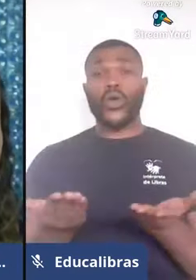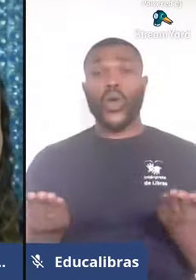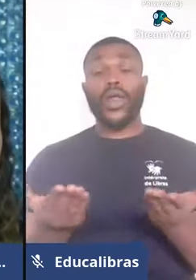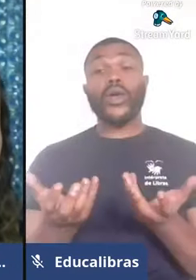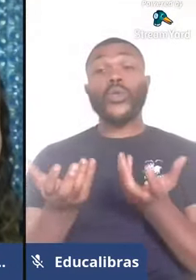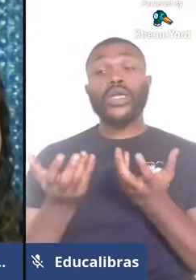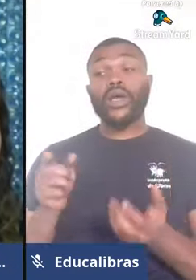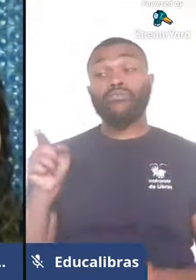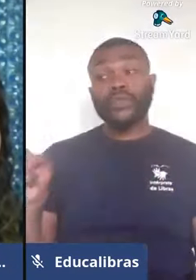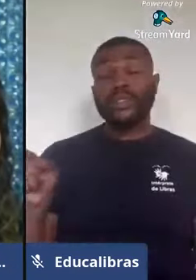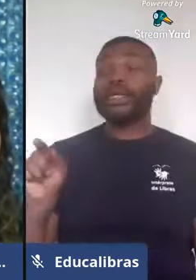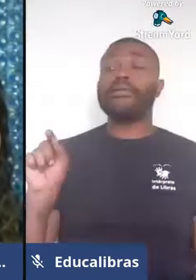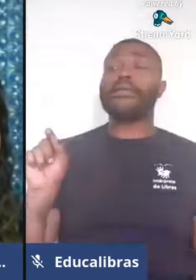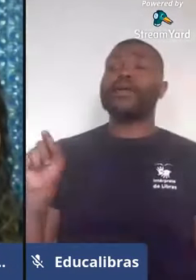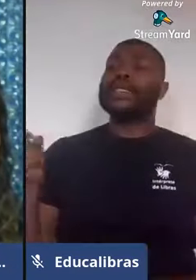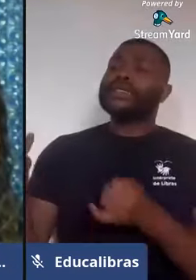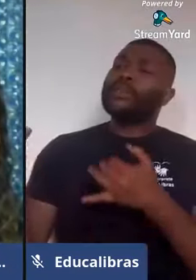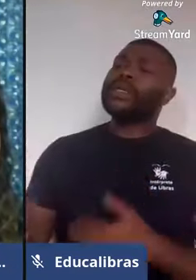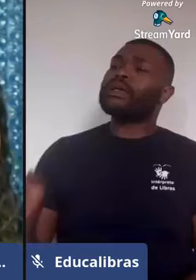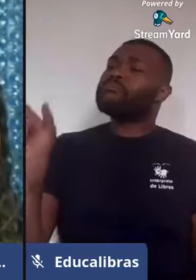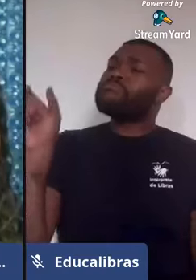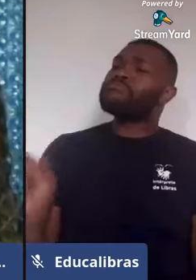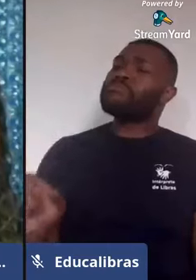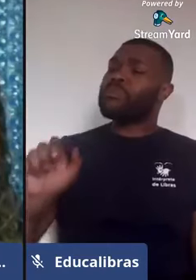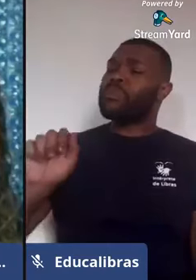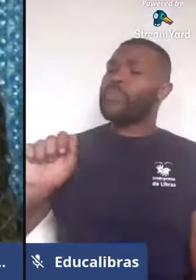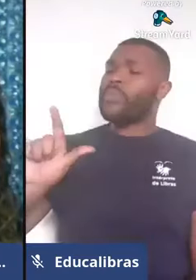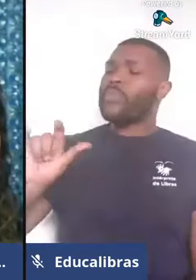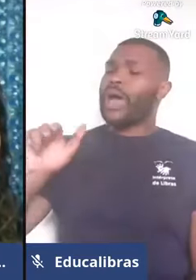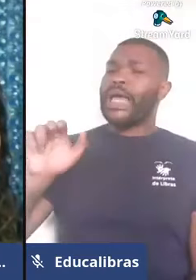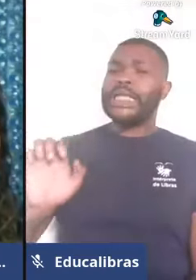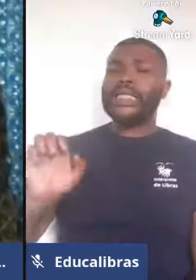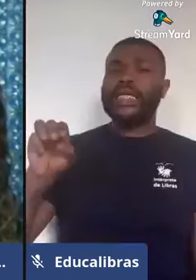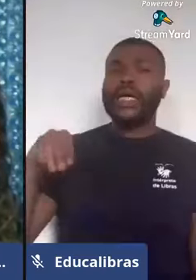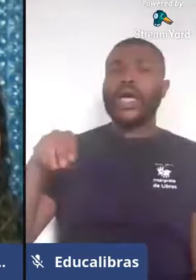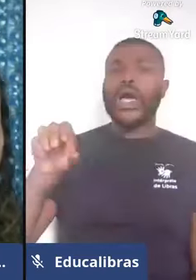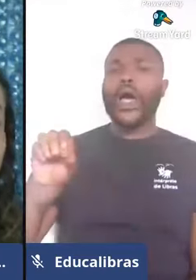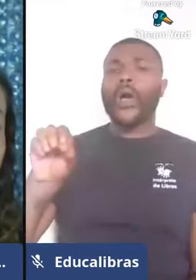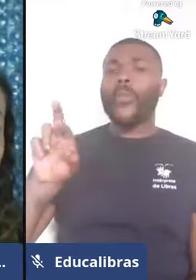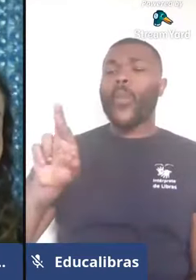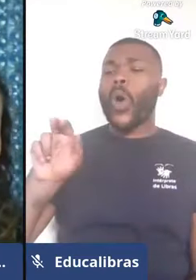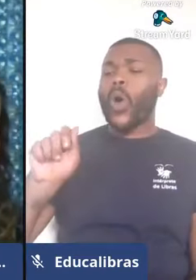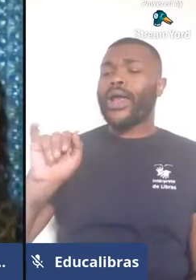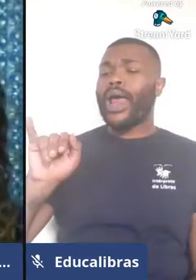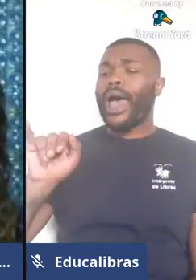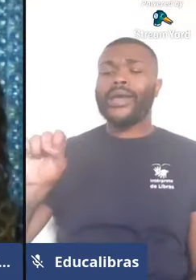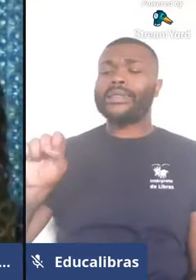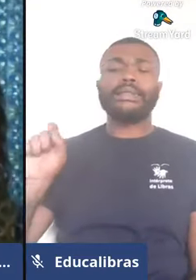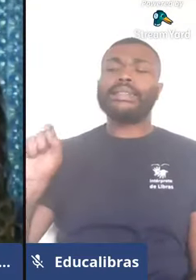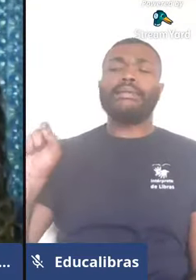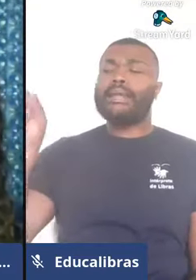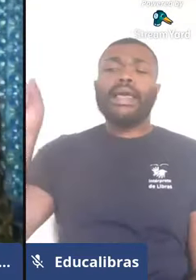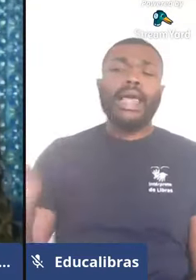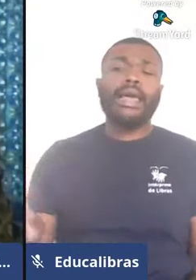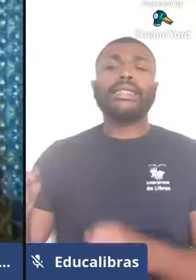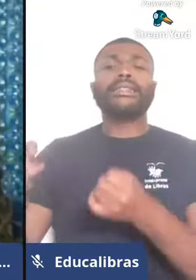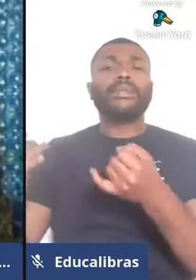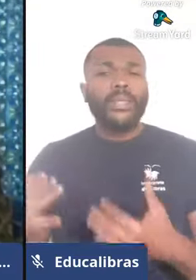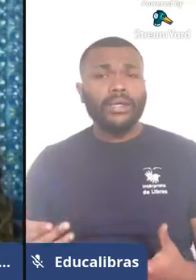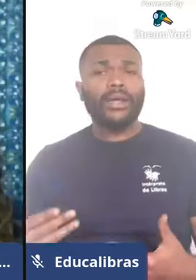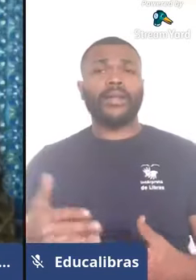contasse quem é a Aline Moraes. Quem é essa pessoa? Conta para a gente. Começa